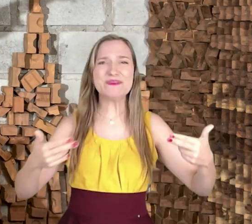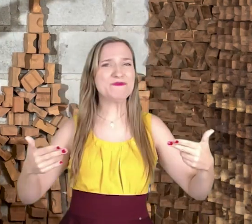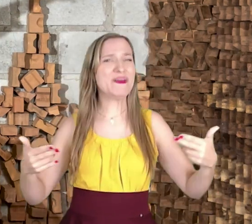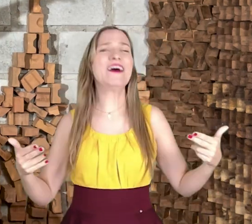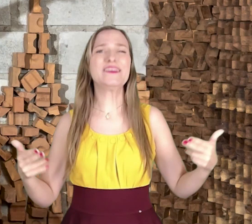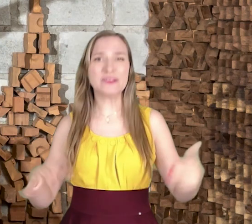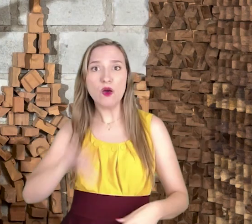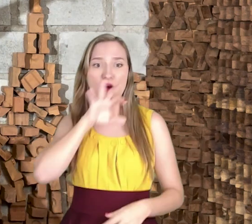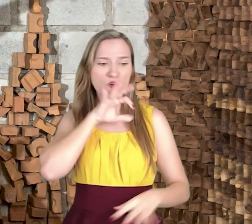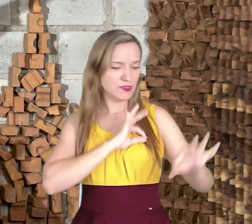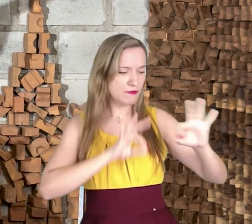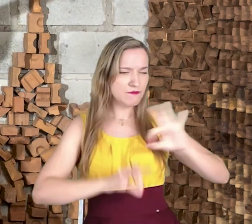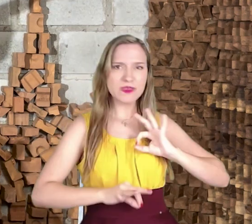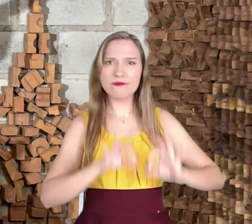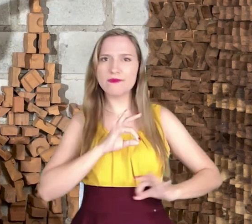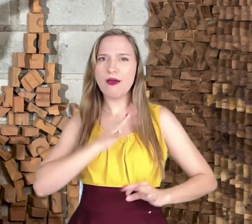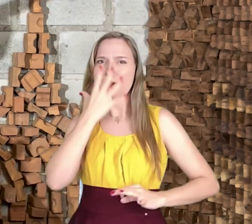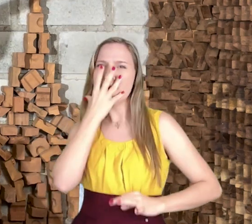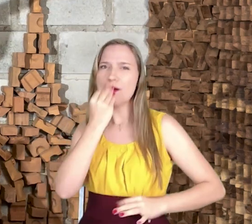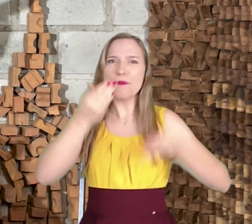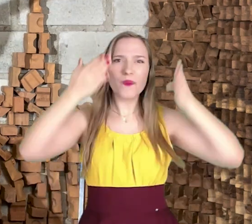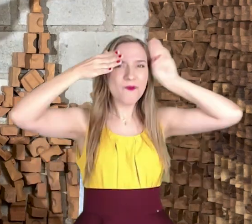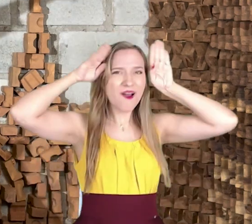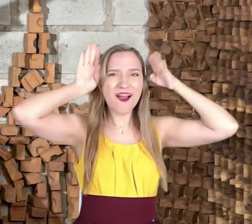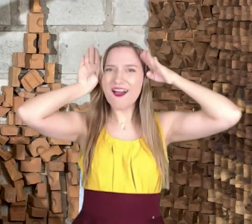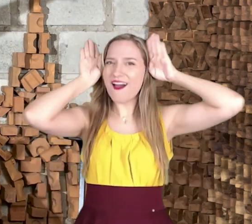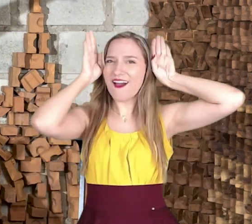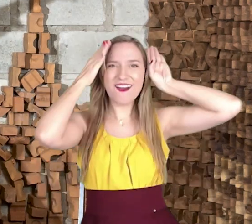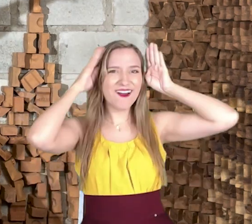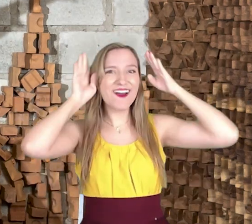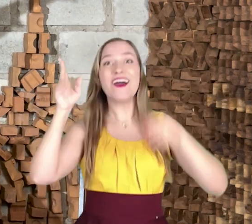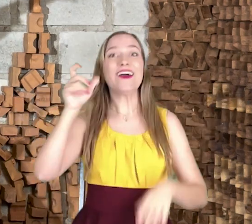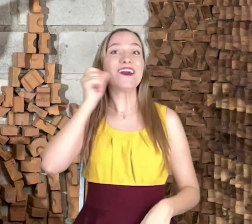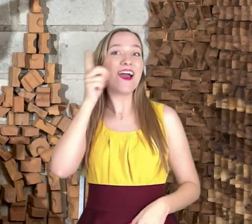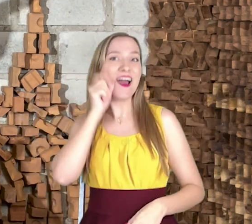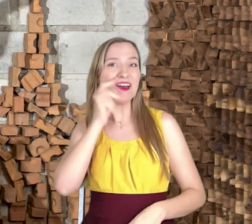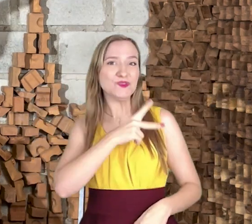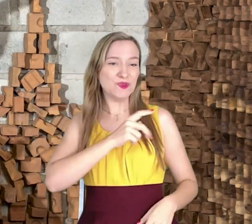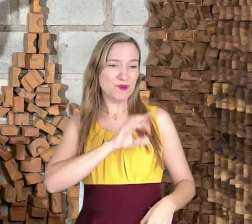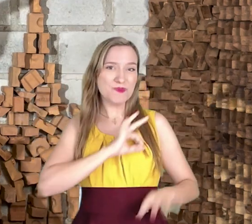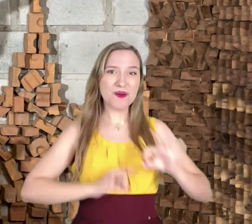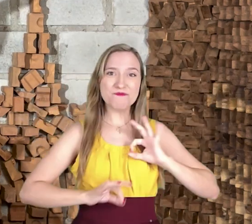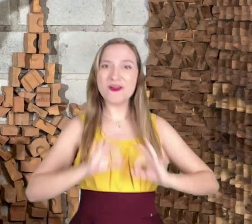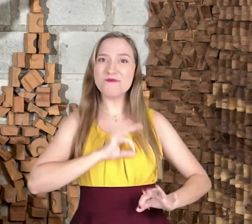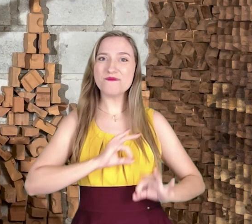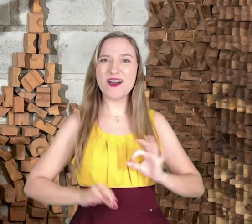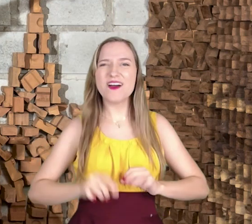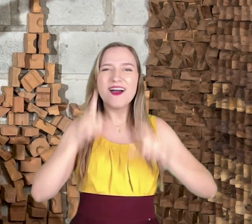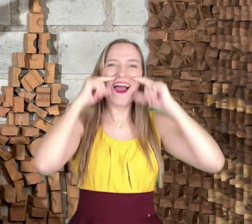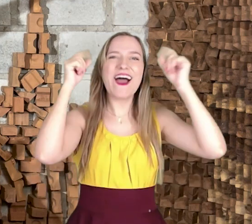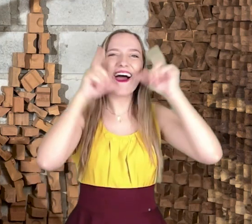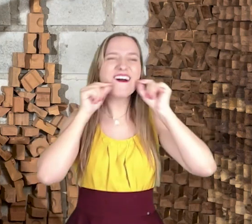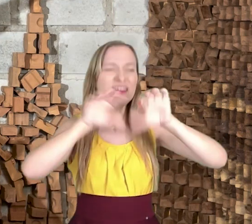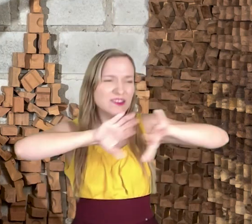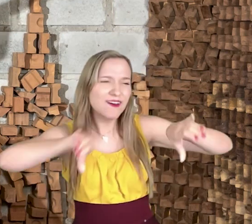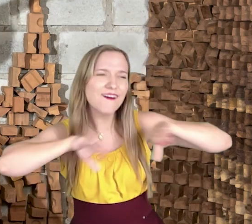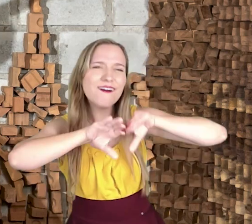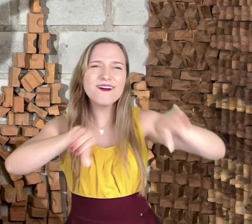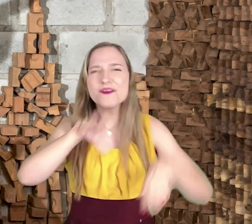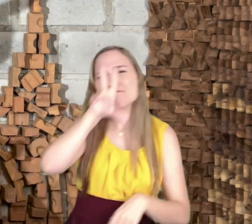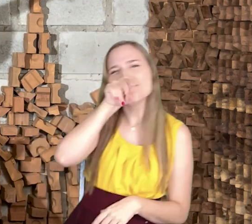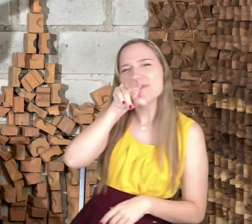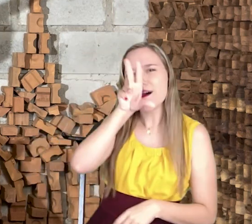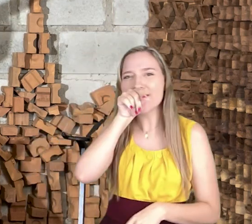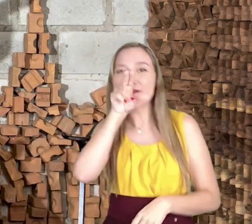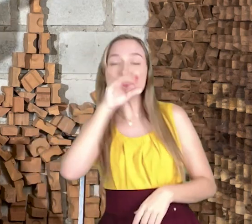Onça pintada, lobo-guará, jaguatirica e ariranha, pacu, paca e